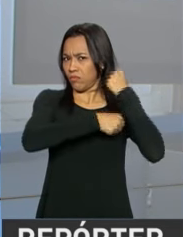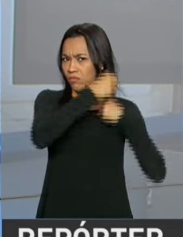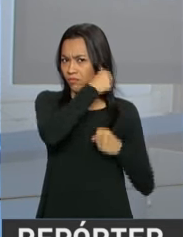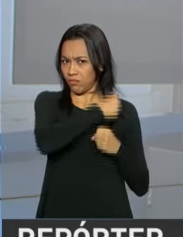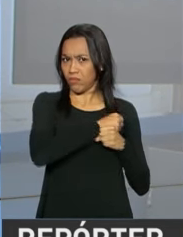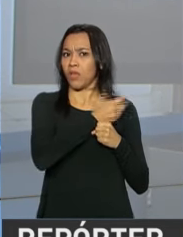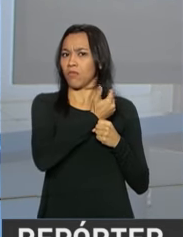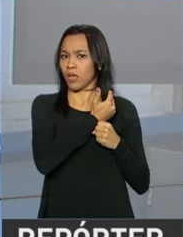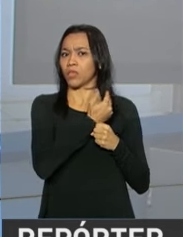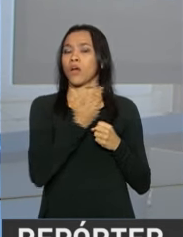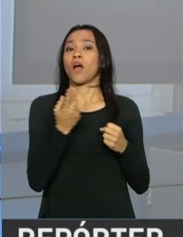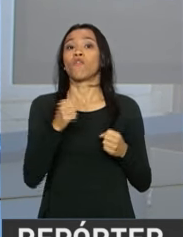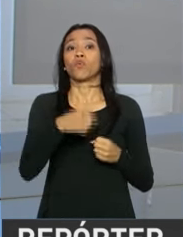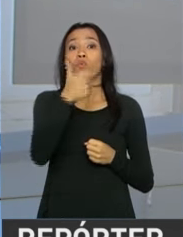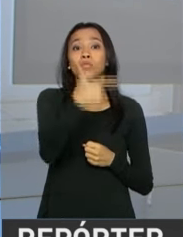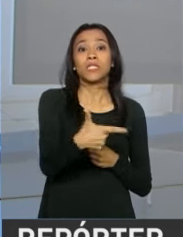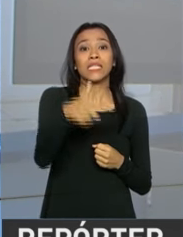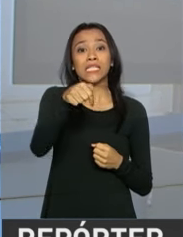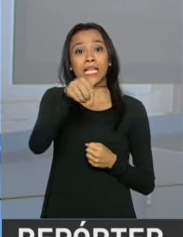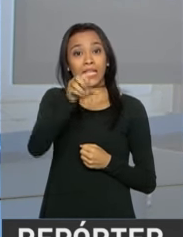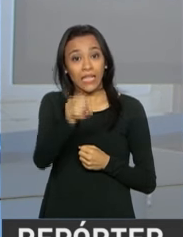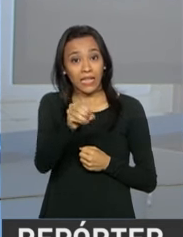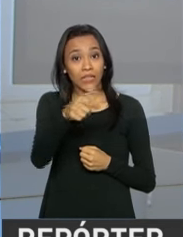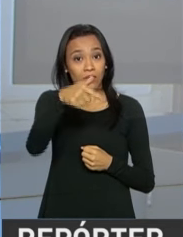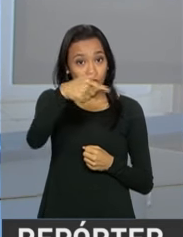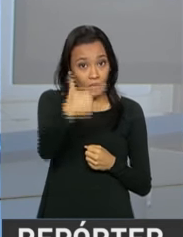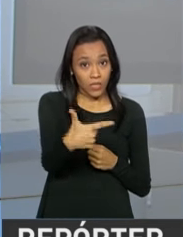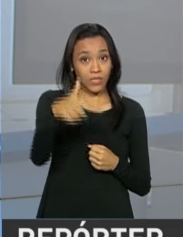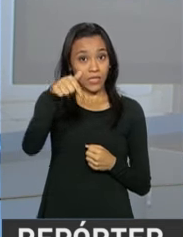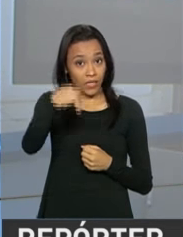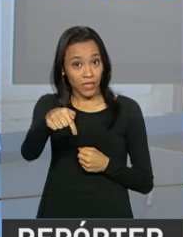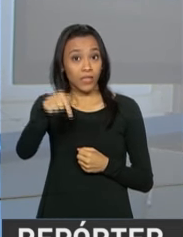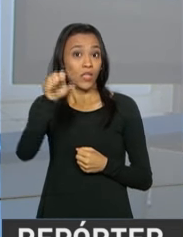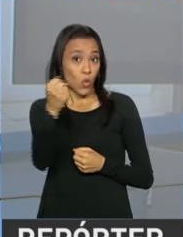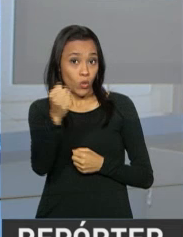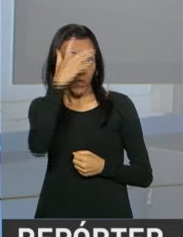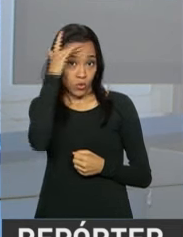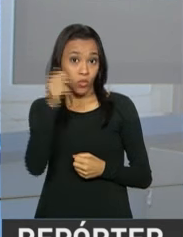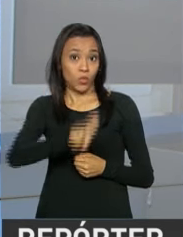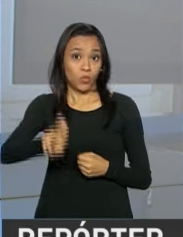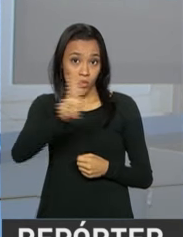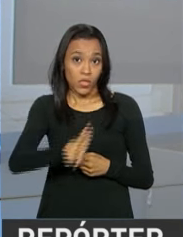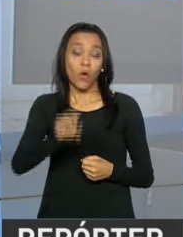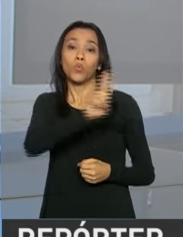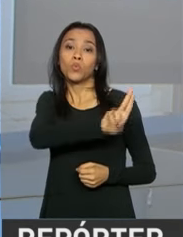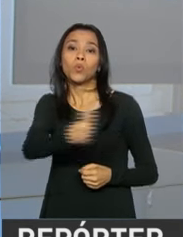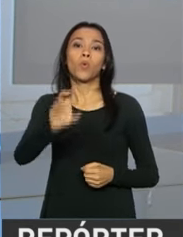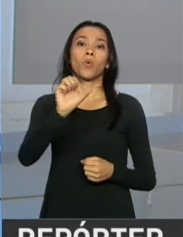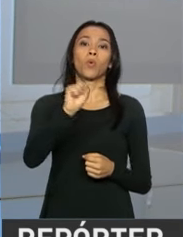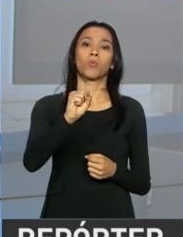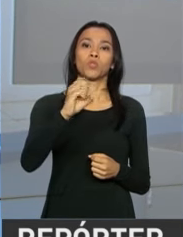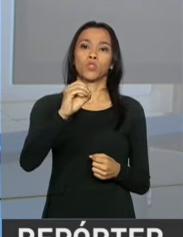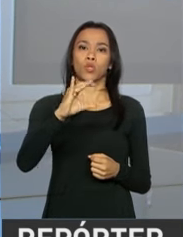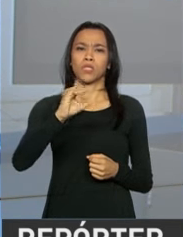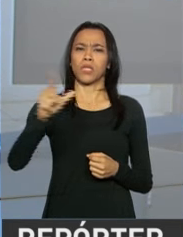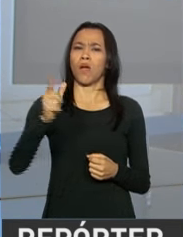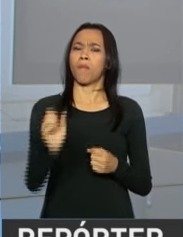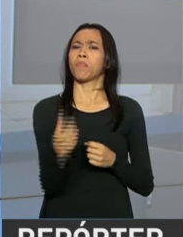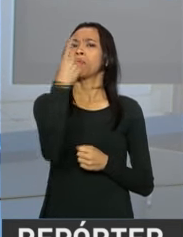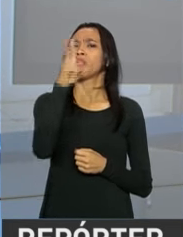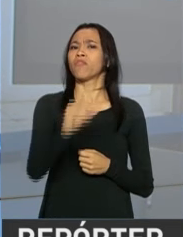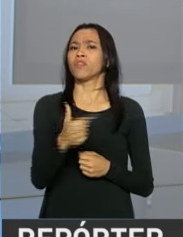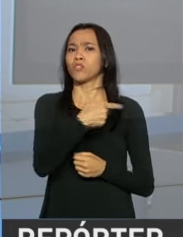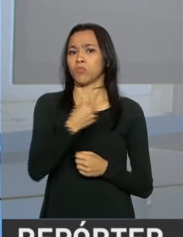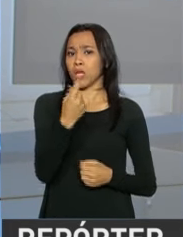exame foram 278. A possibilidade de uso do nome social ocorreu pela primeira vez em